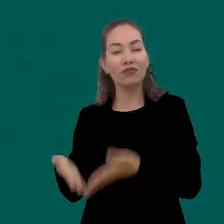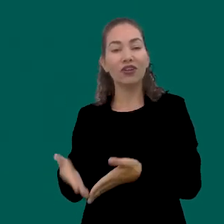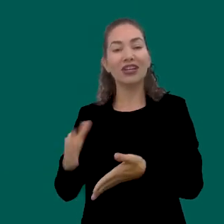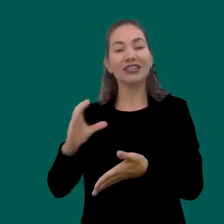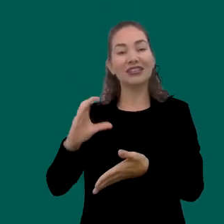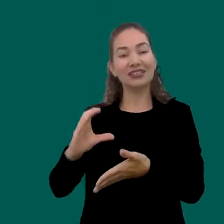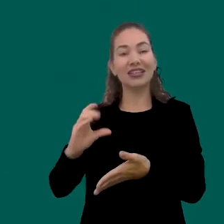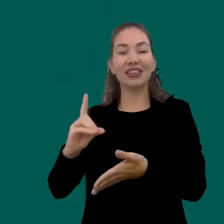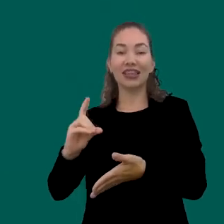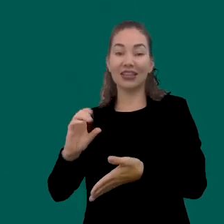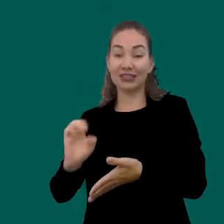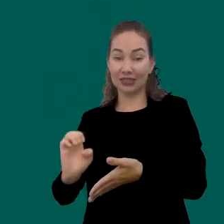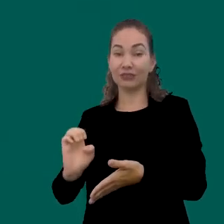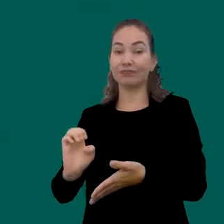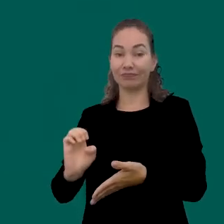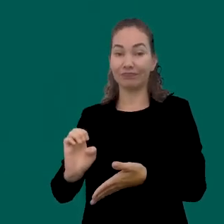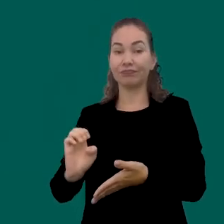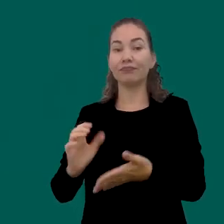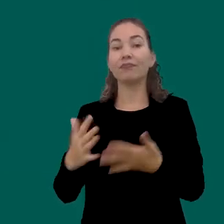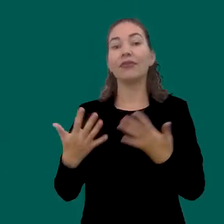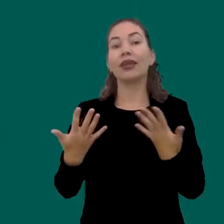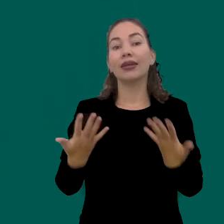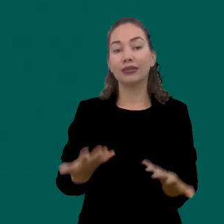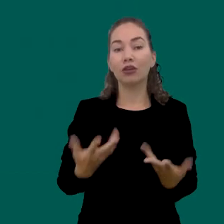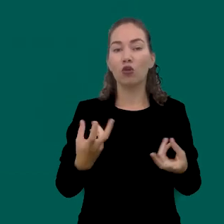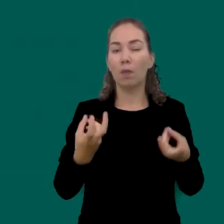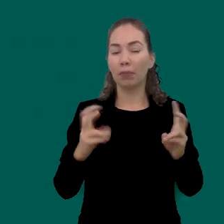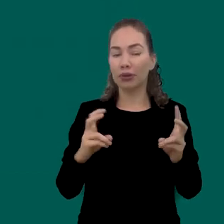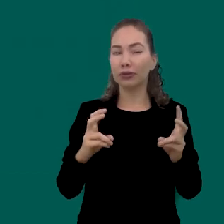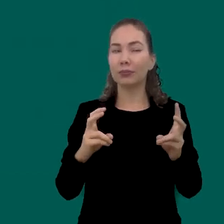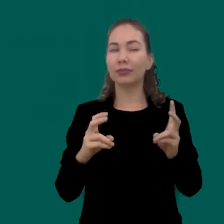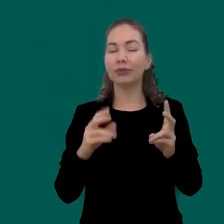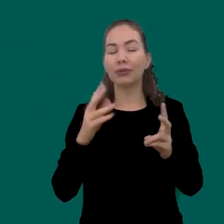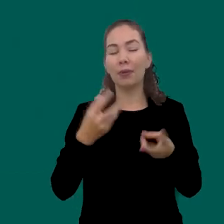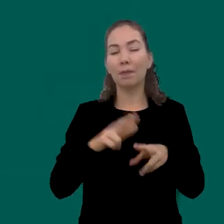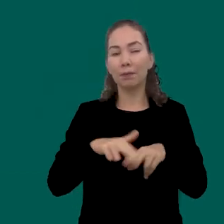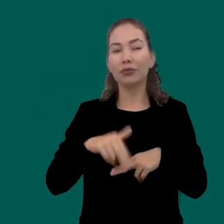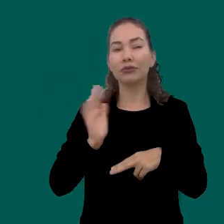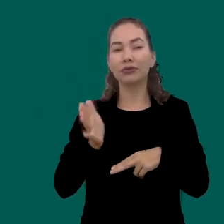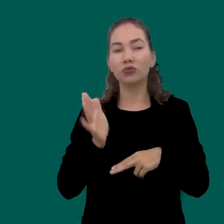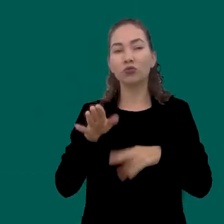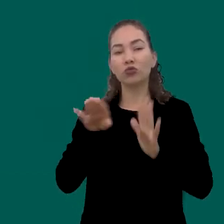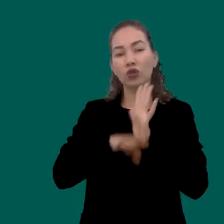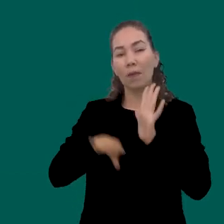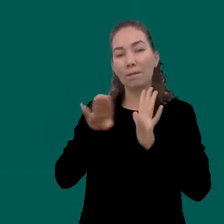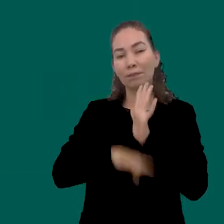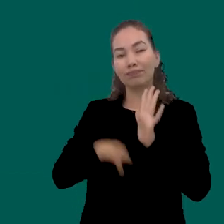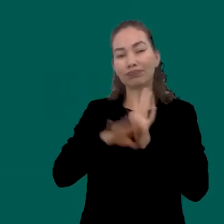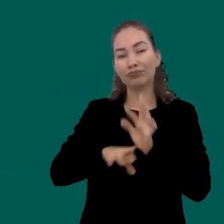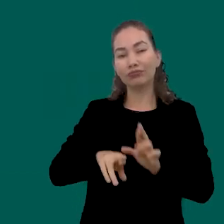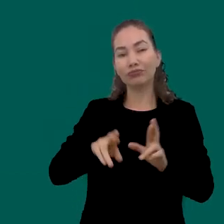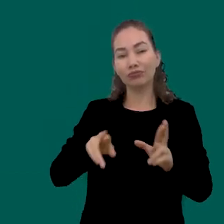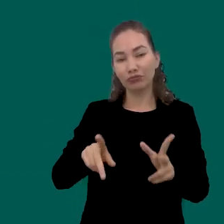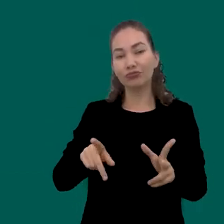C, D e E. Então tu consegue ver até as promoções, por isso que a gente já lida com eles diferentes. Hoje a gente